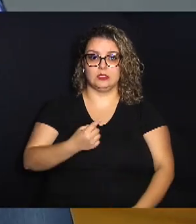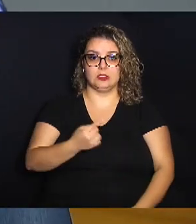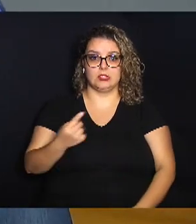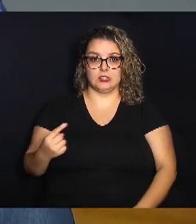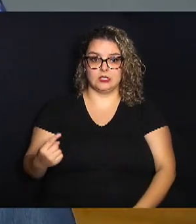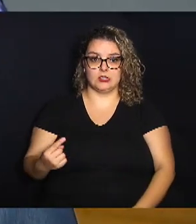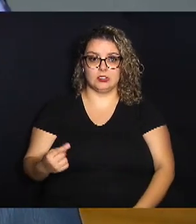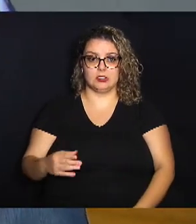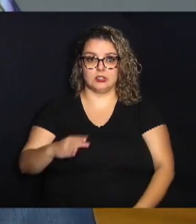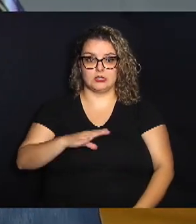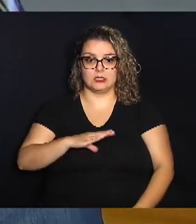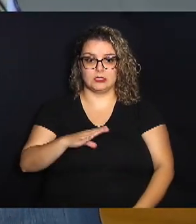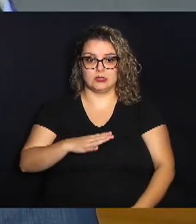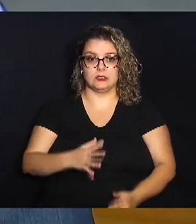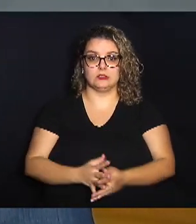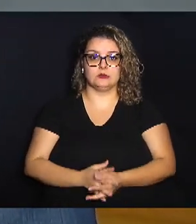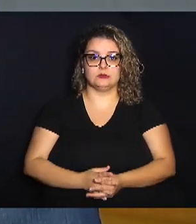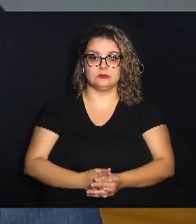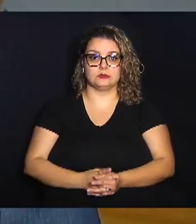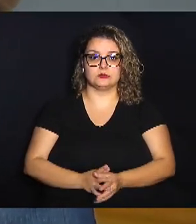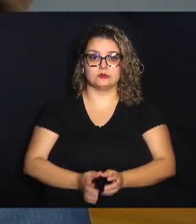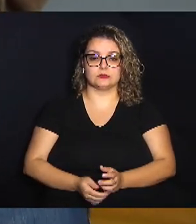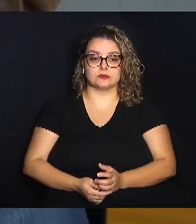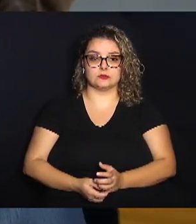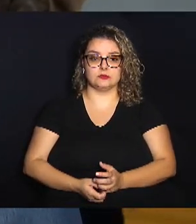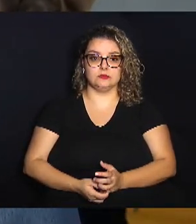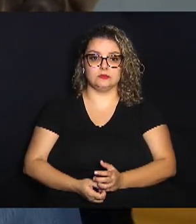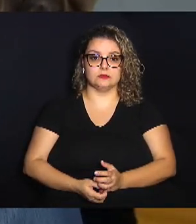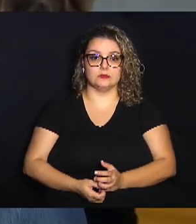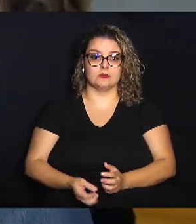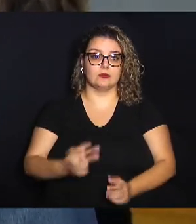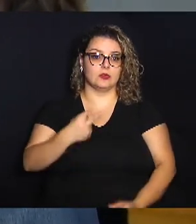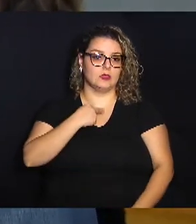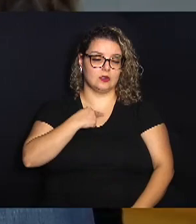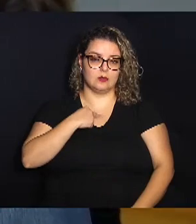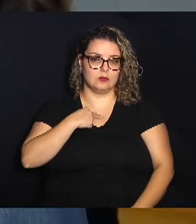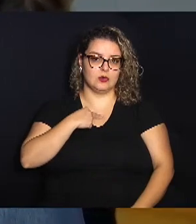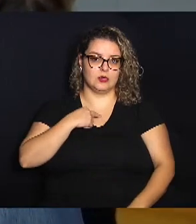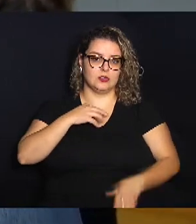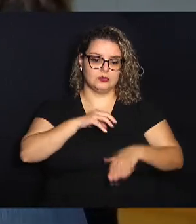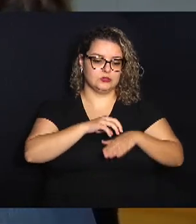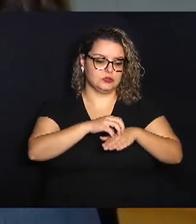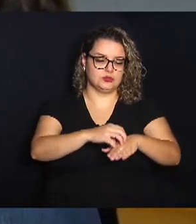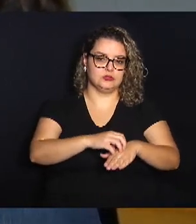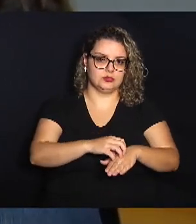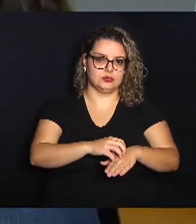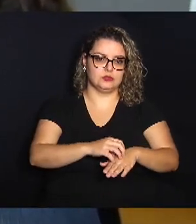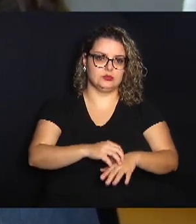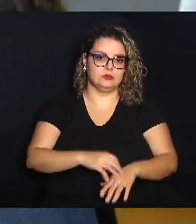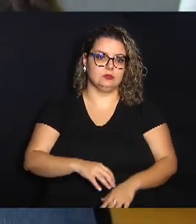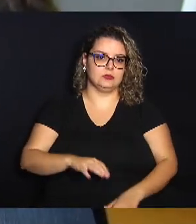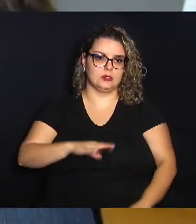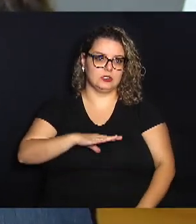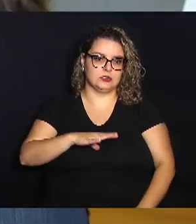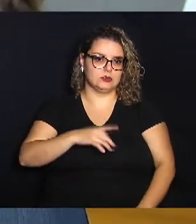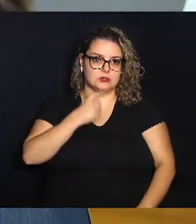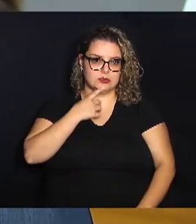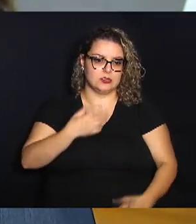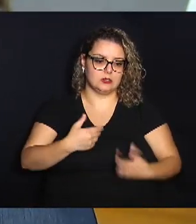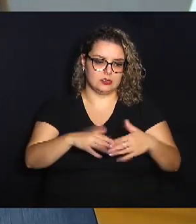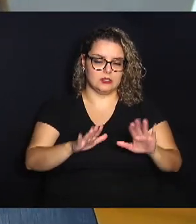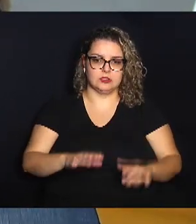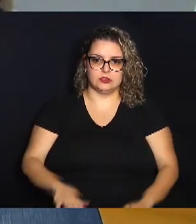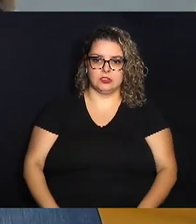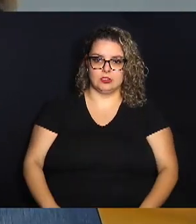Então eles não podem trazer para a cidade de Campinas uma obrigação que seja deles. E a cidade de Campinas, você sabe que ela